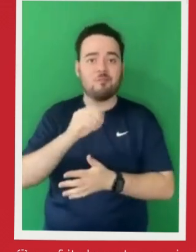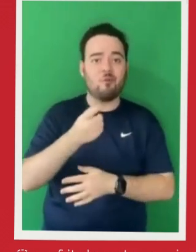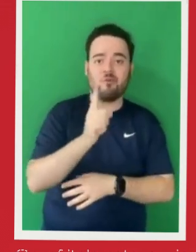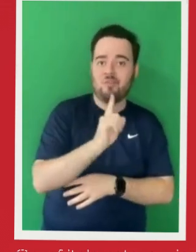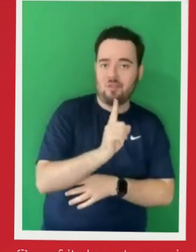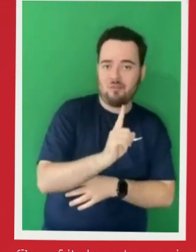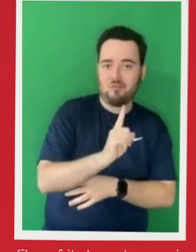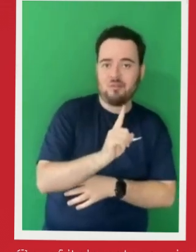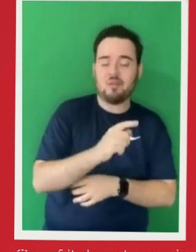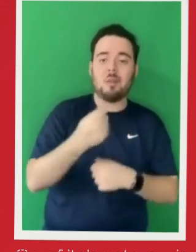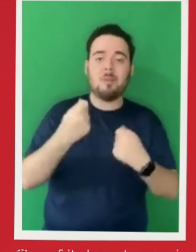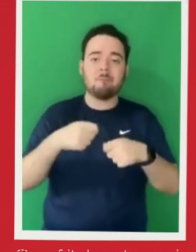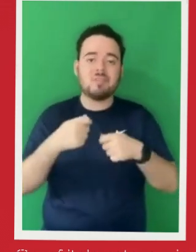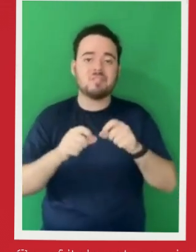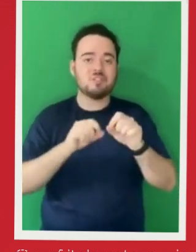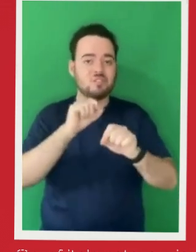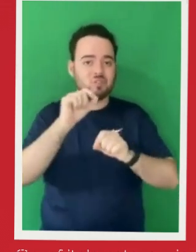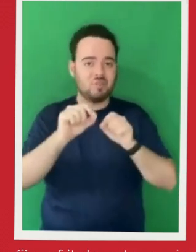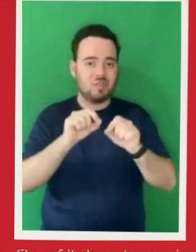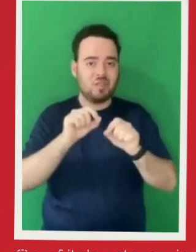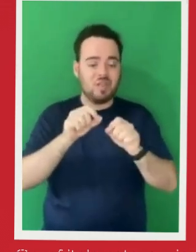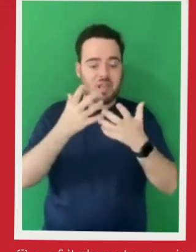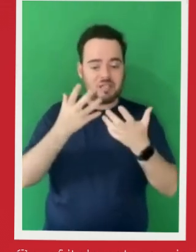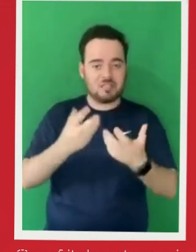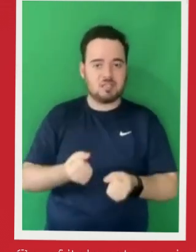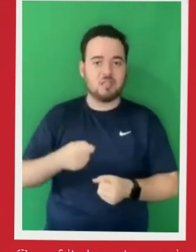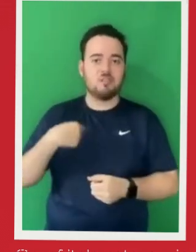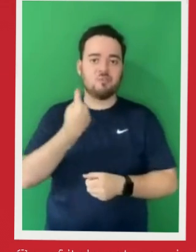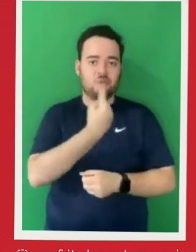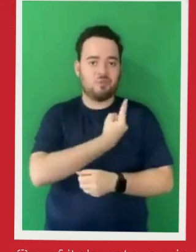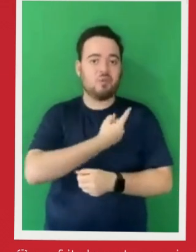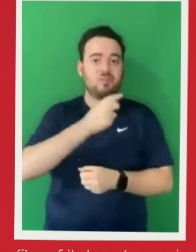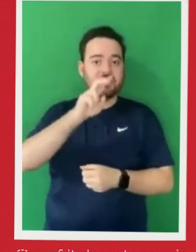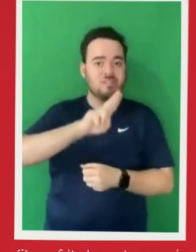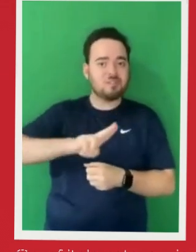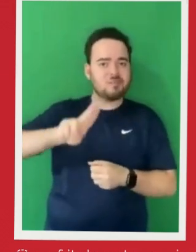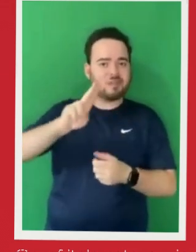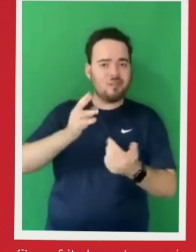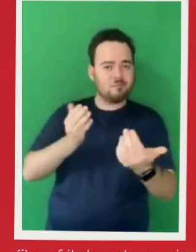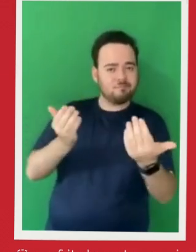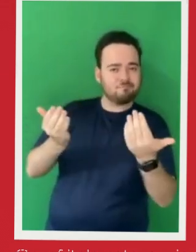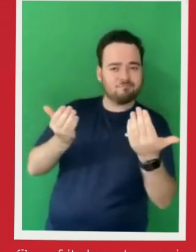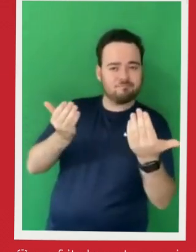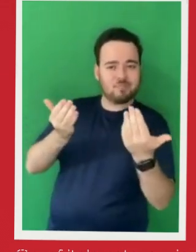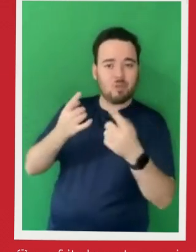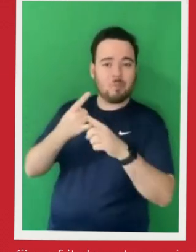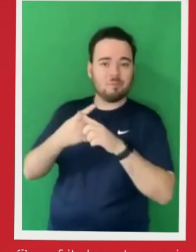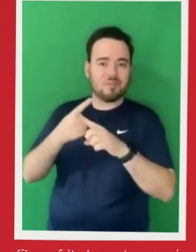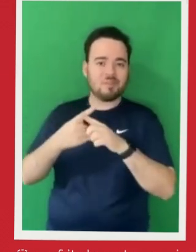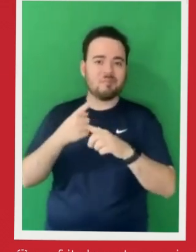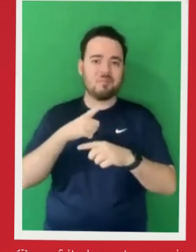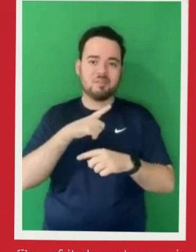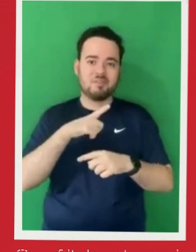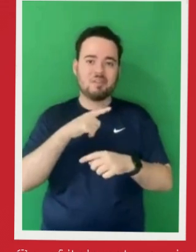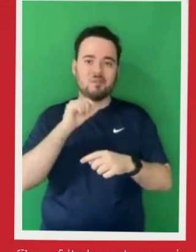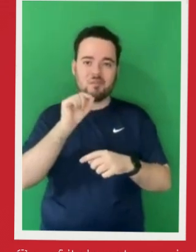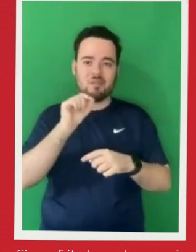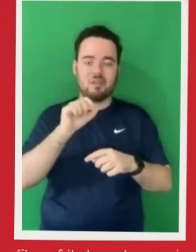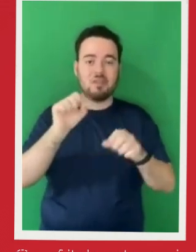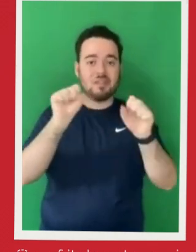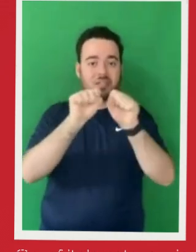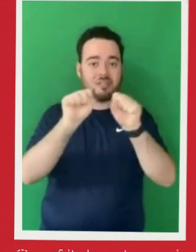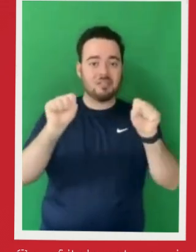ou não, ele tem que ser adotado por nós e usado com uma certa suspeita, porque ele também